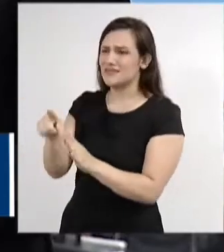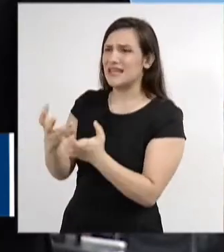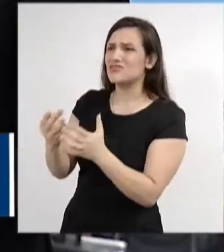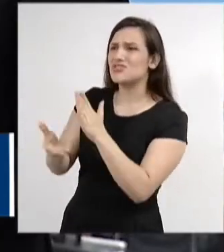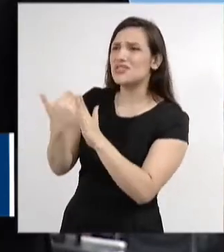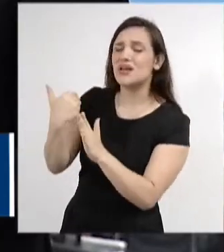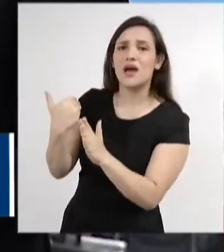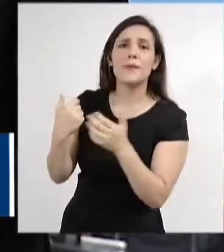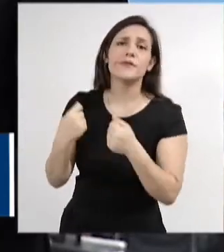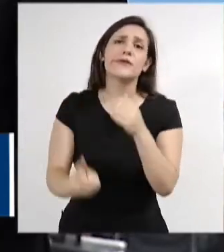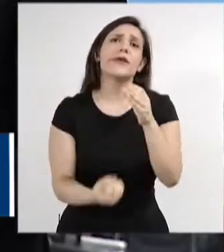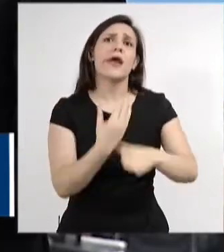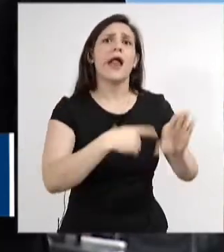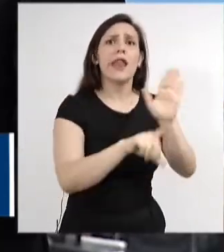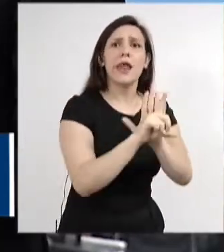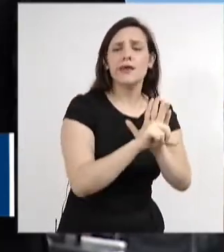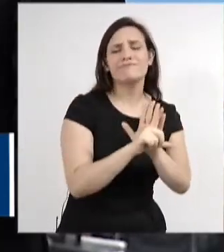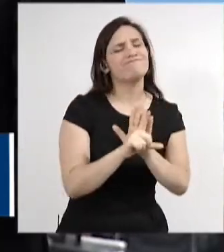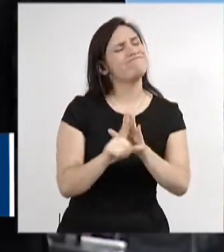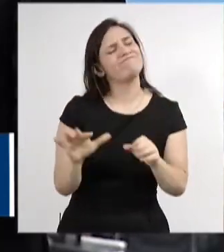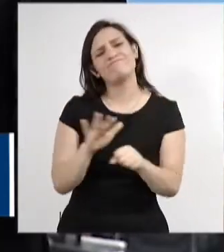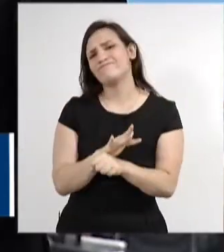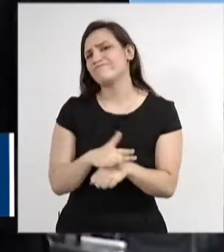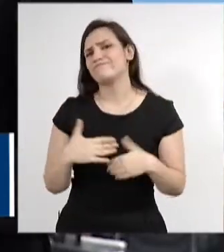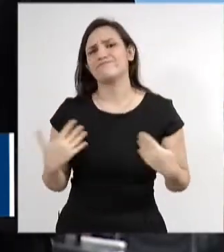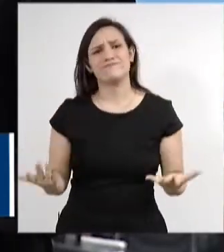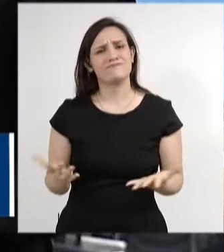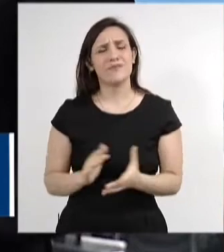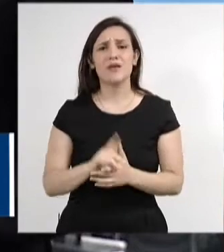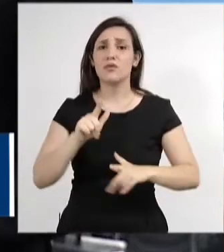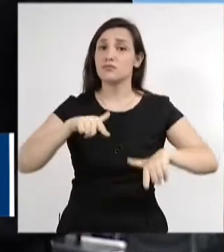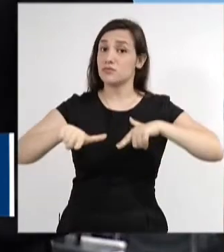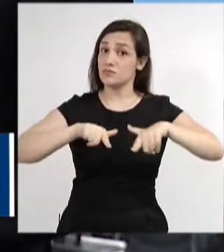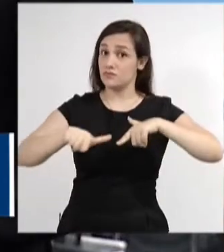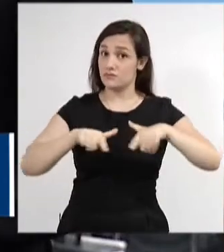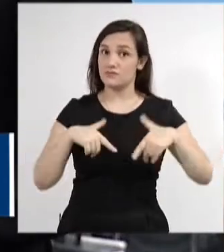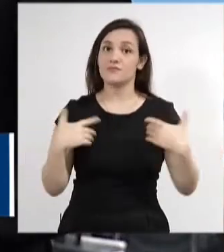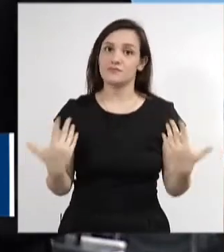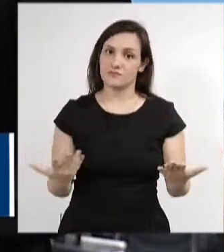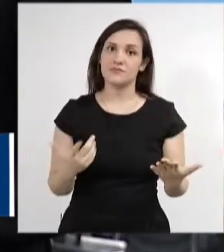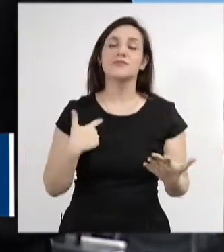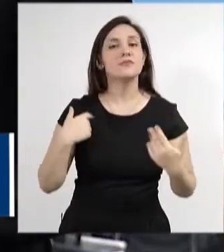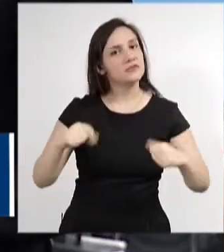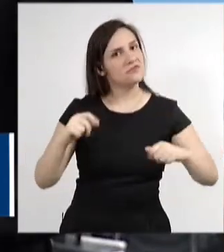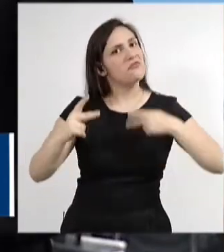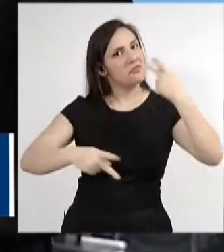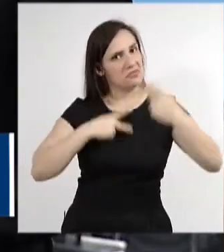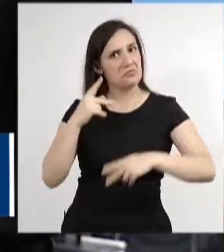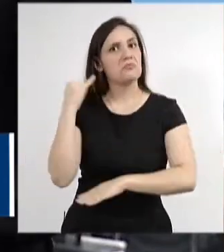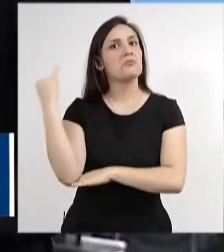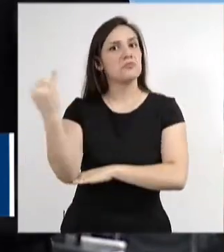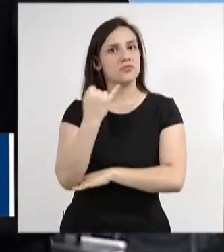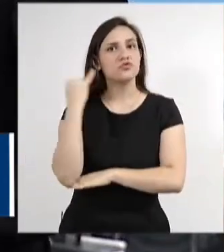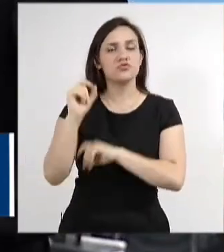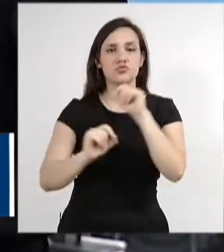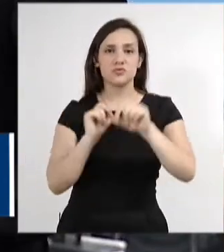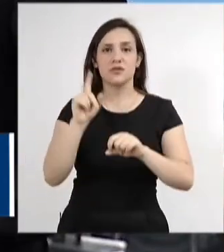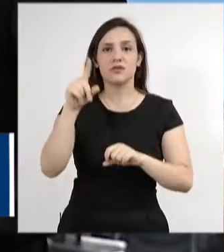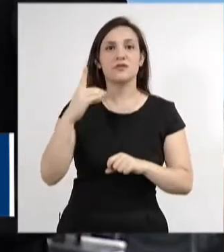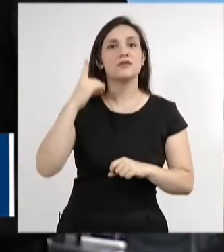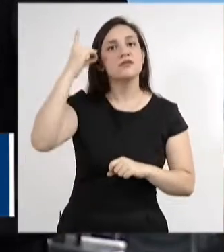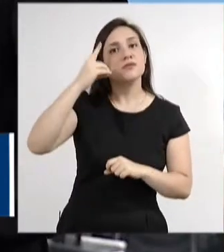em desuso. Esse trabalho, Kleber, na verdade, a gente tem que fazer uma ressalva, né, ao